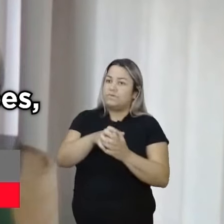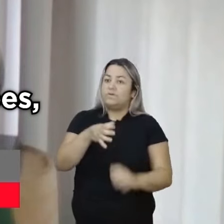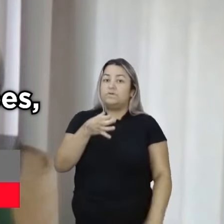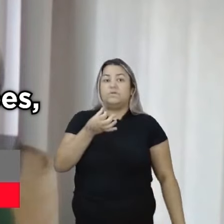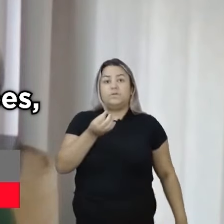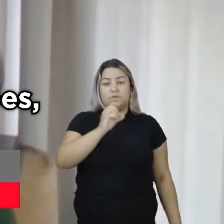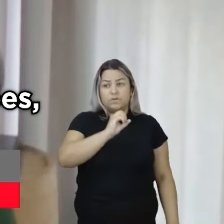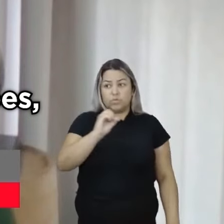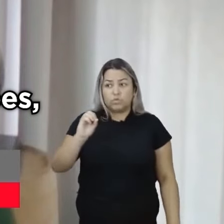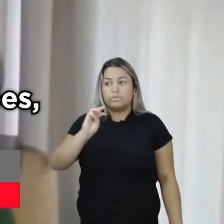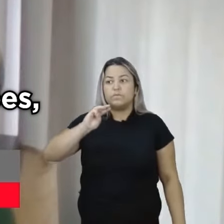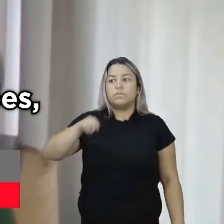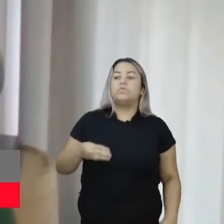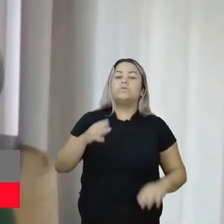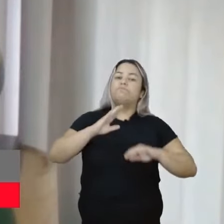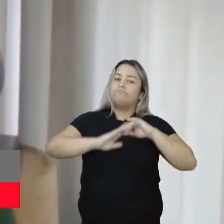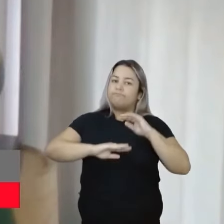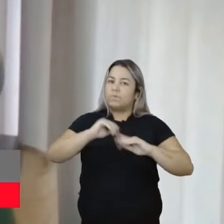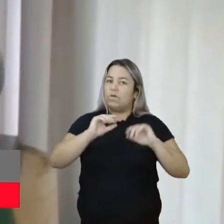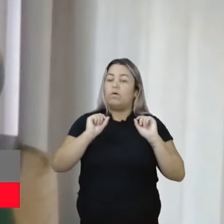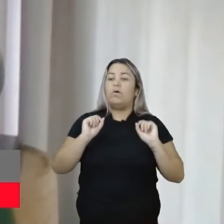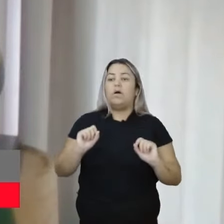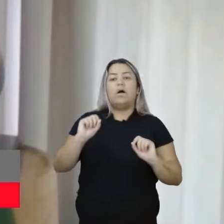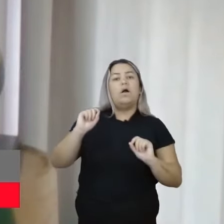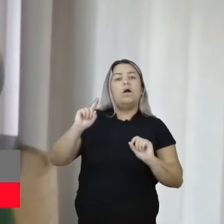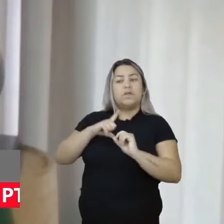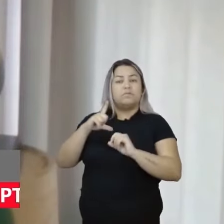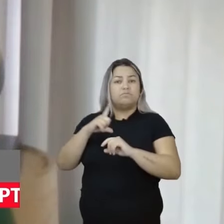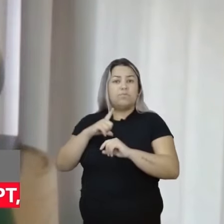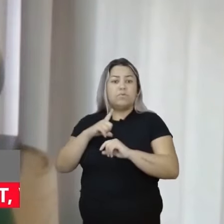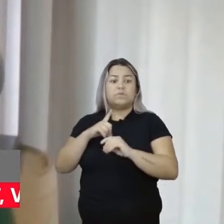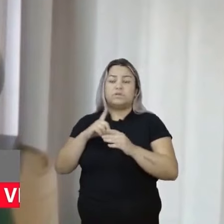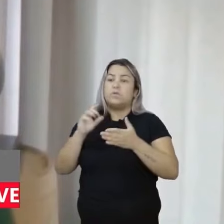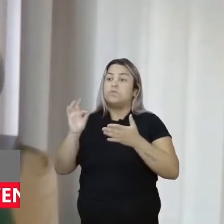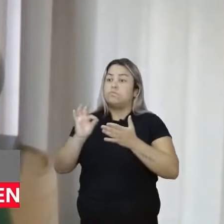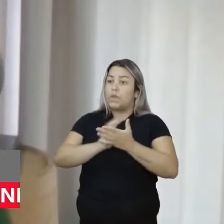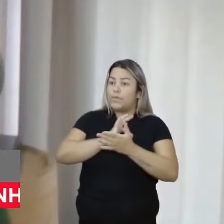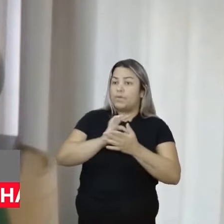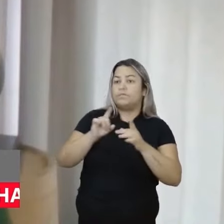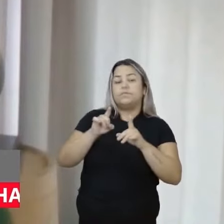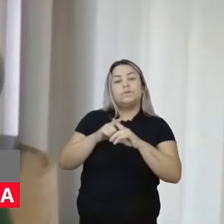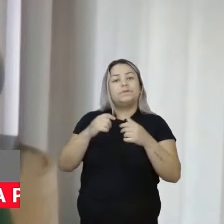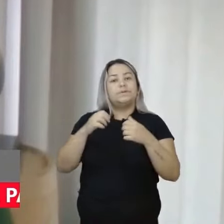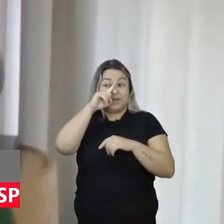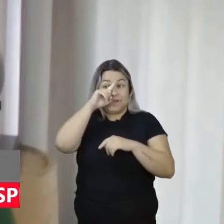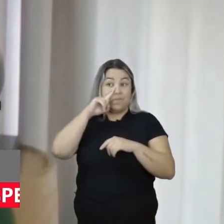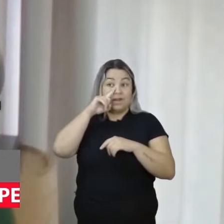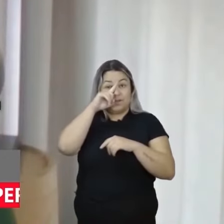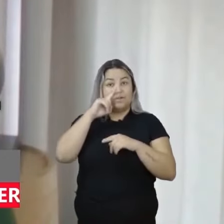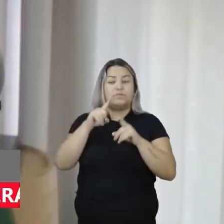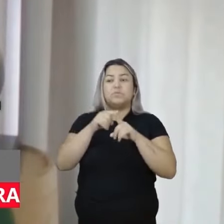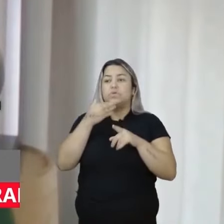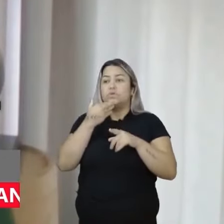600 milhões de ações, seja para creches, seja para transporte escolar e